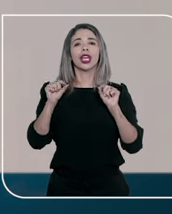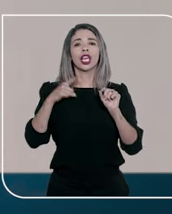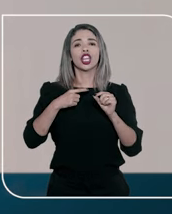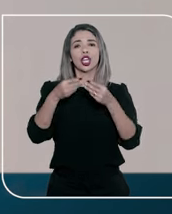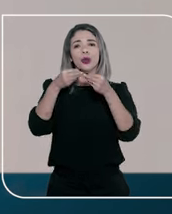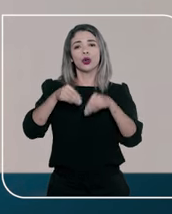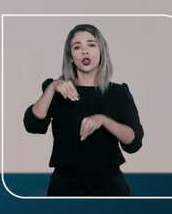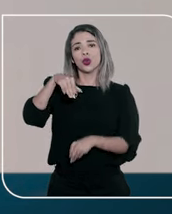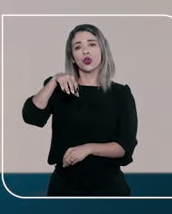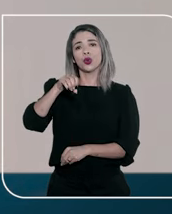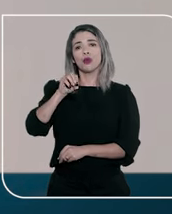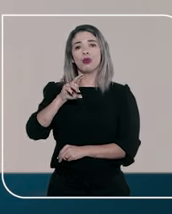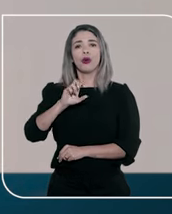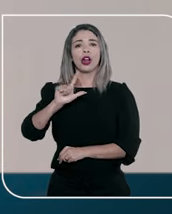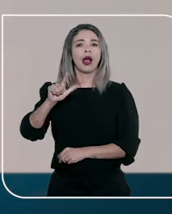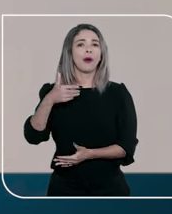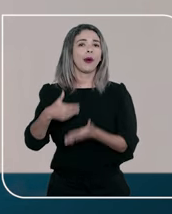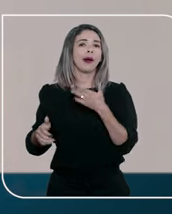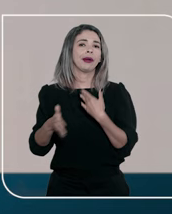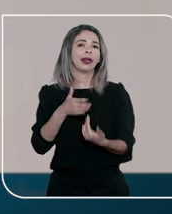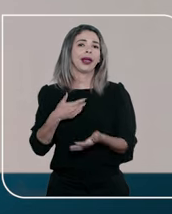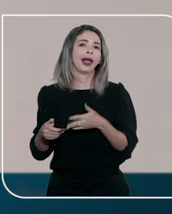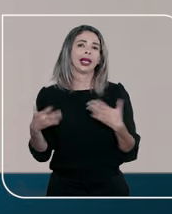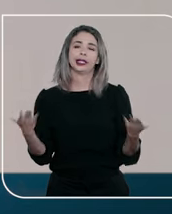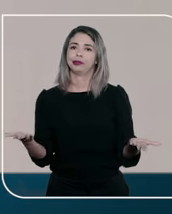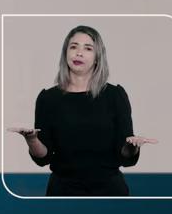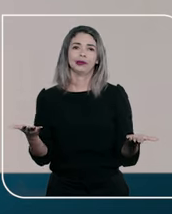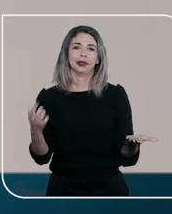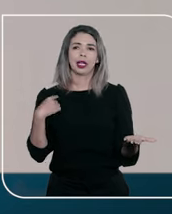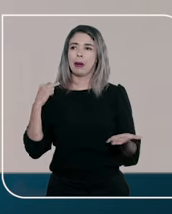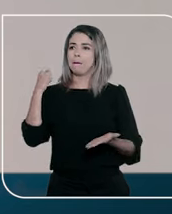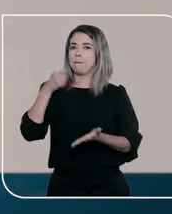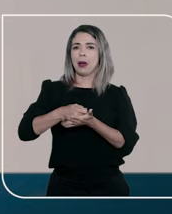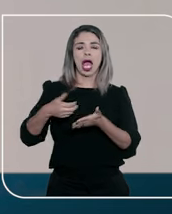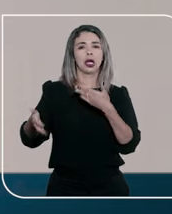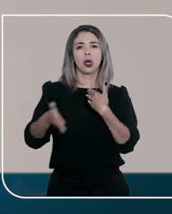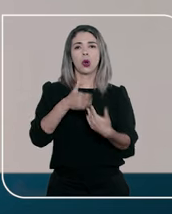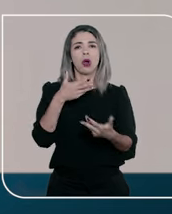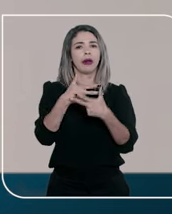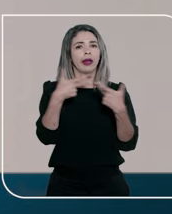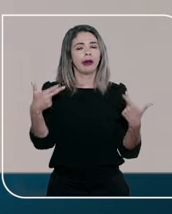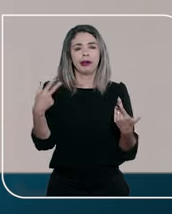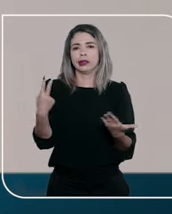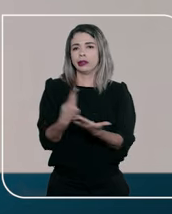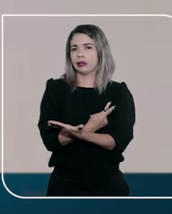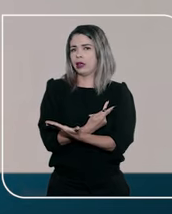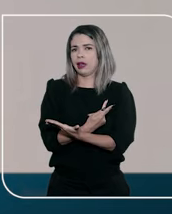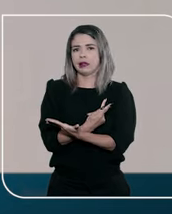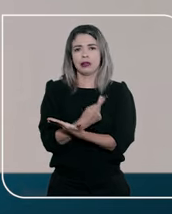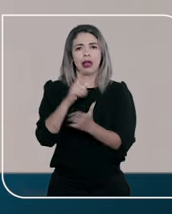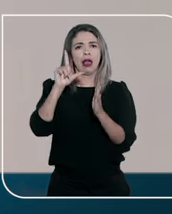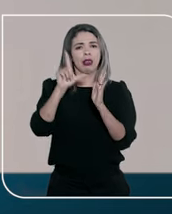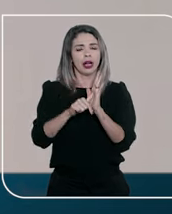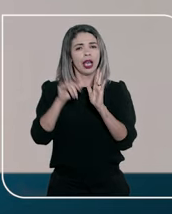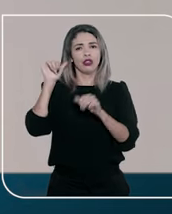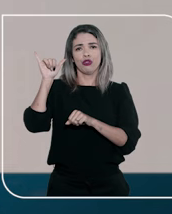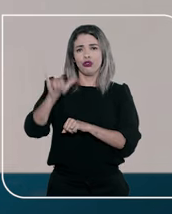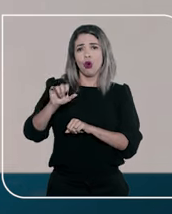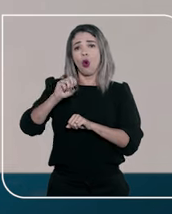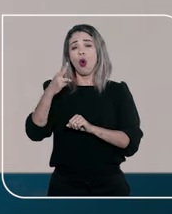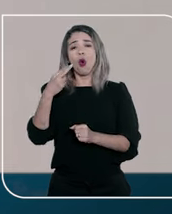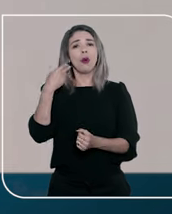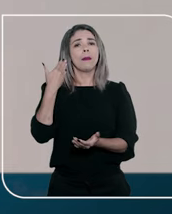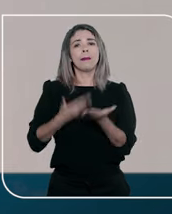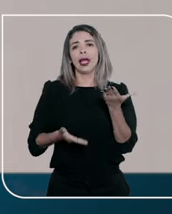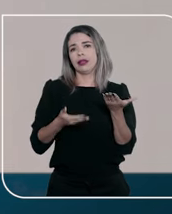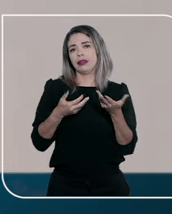ipsa devido e que será pago em qualquer circunstância envolvendo atraso de voo ou um atraso ou uma perda de bagagem.